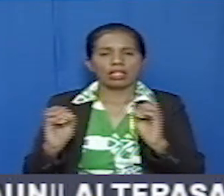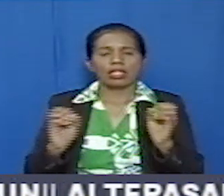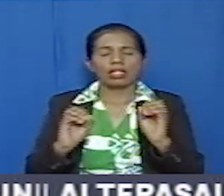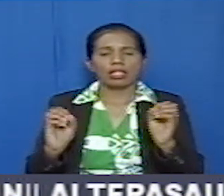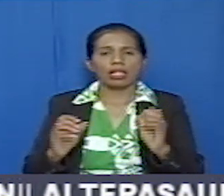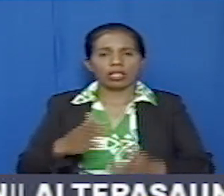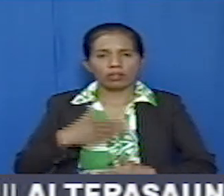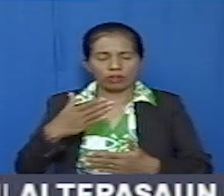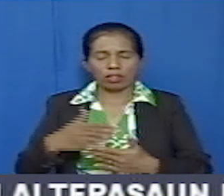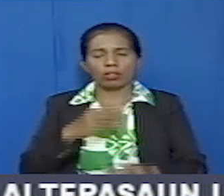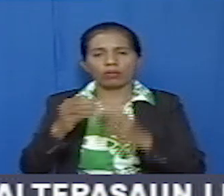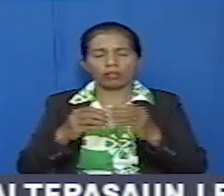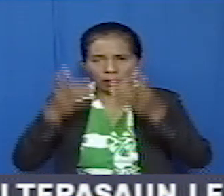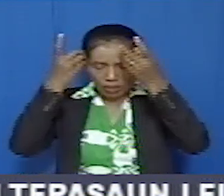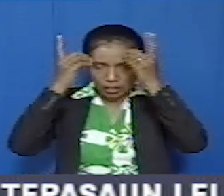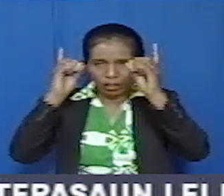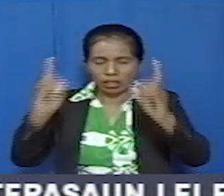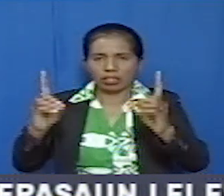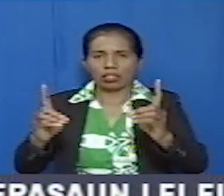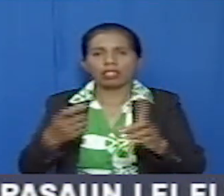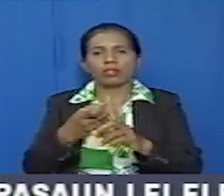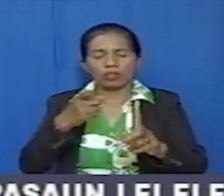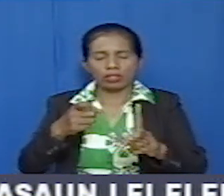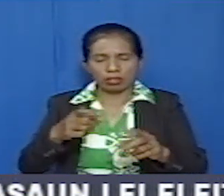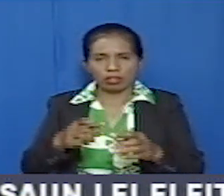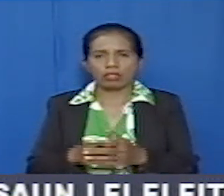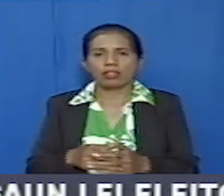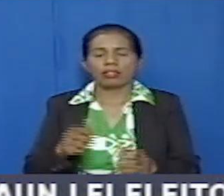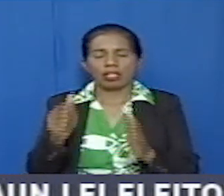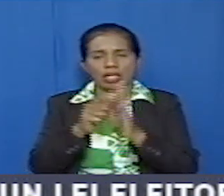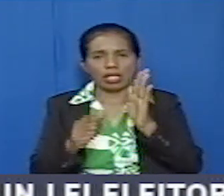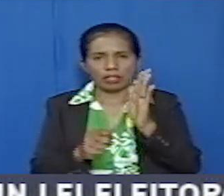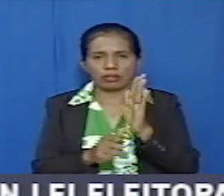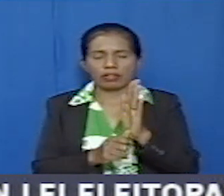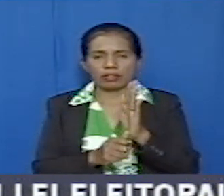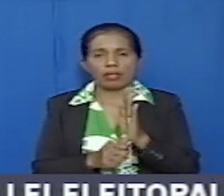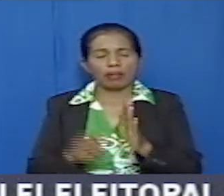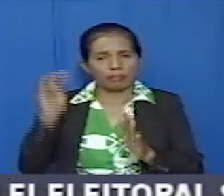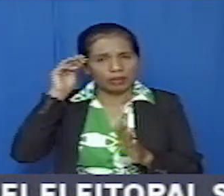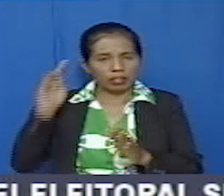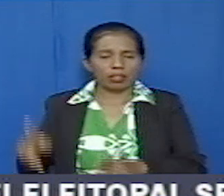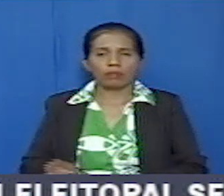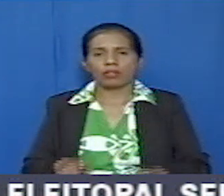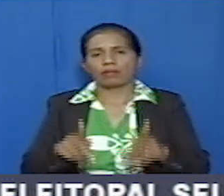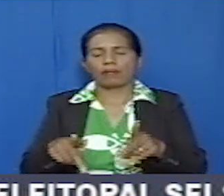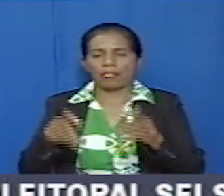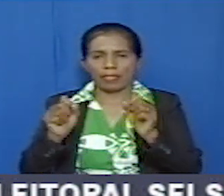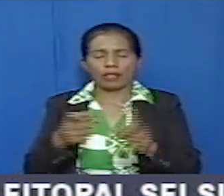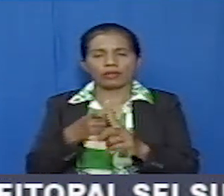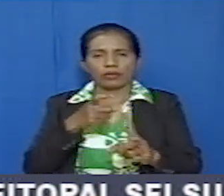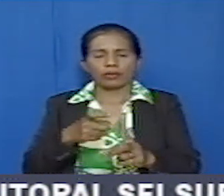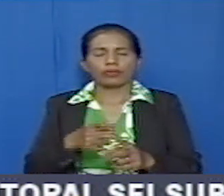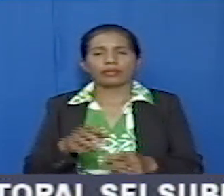actos, decisões Sira Neve, toma você, agente administração pública de Ninho, ou de você político